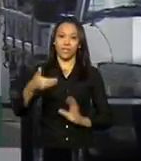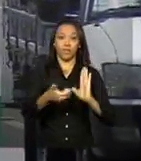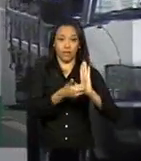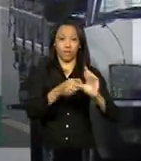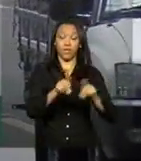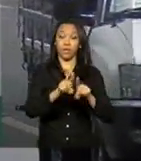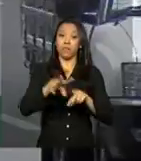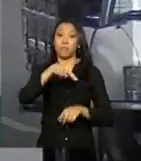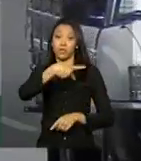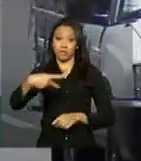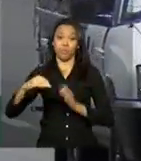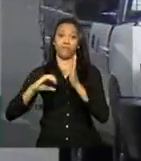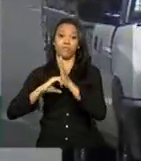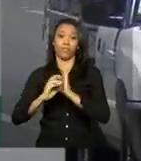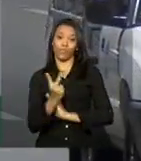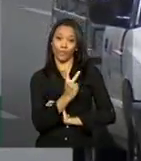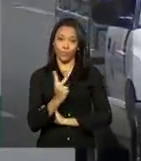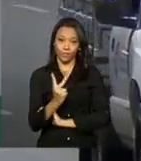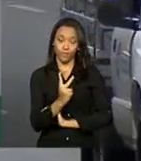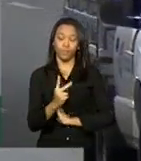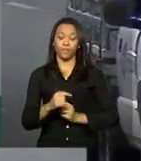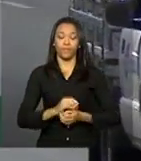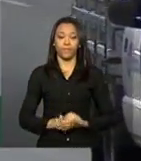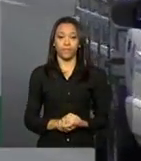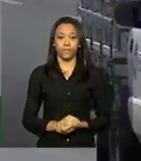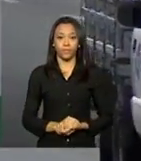do Senado, Renan Calheiros.